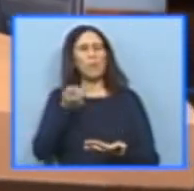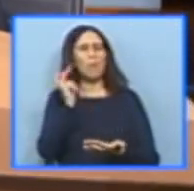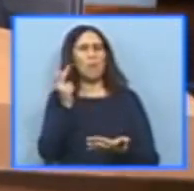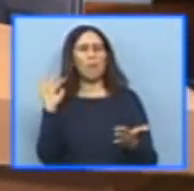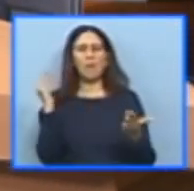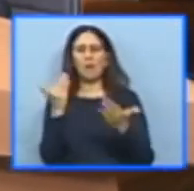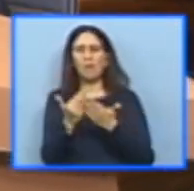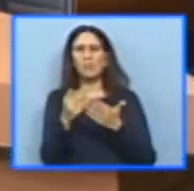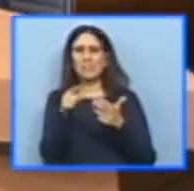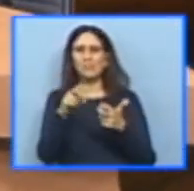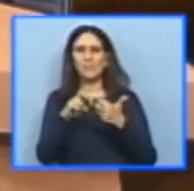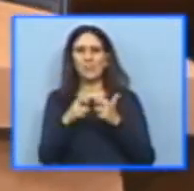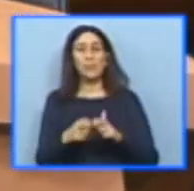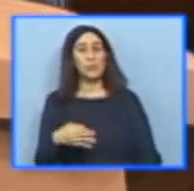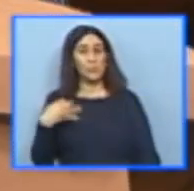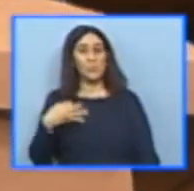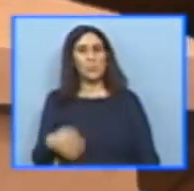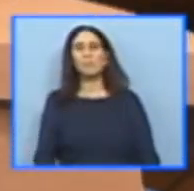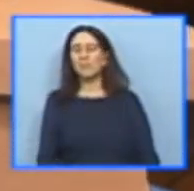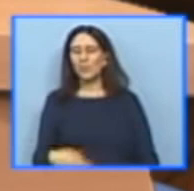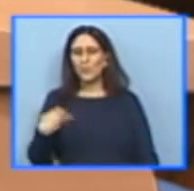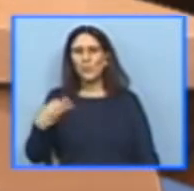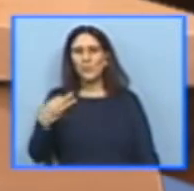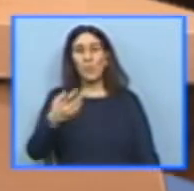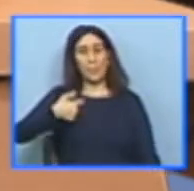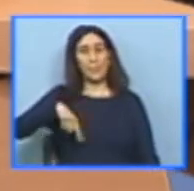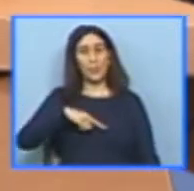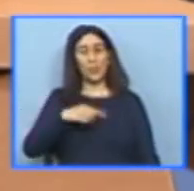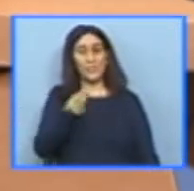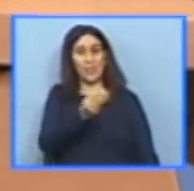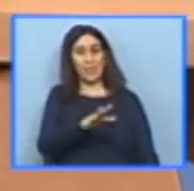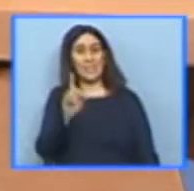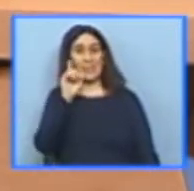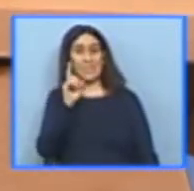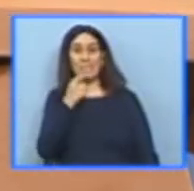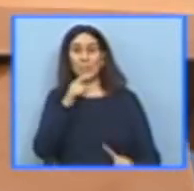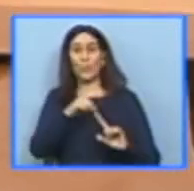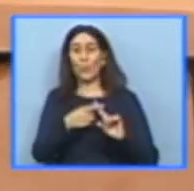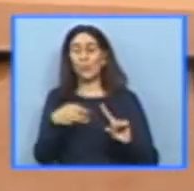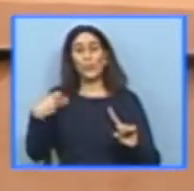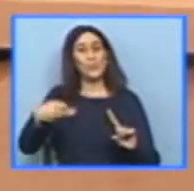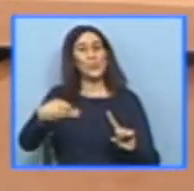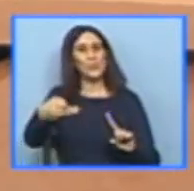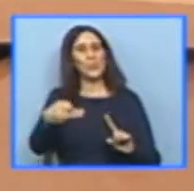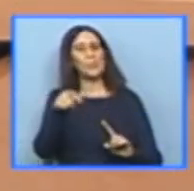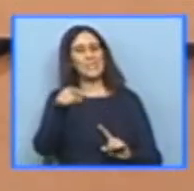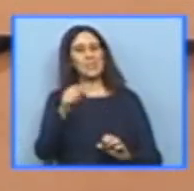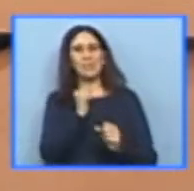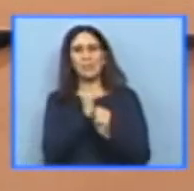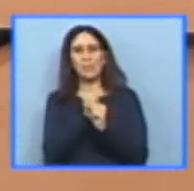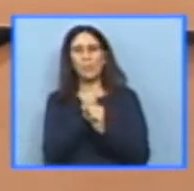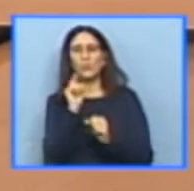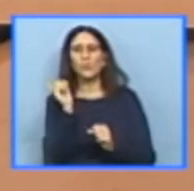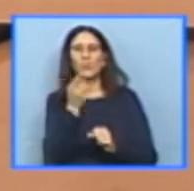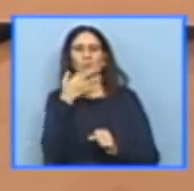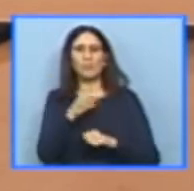este problema. E todos os dias, não é? E todos os dias. Para nós, o Dia da Criança são todos os dias do ano. E é este trabalho que temos